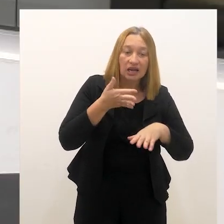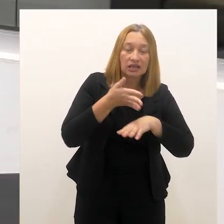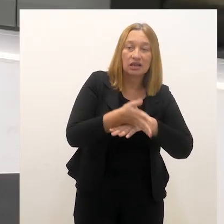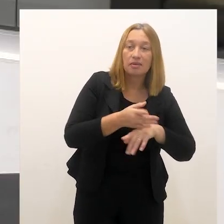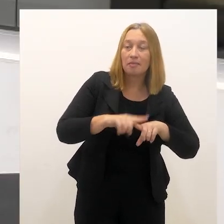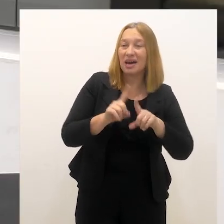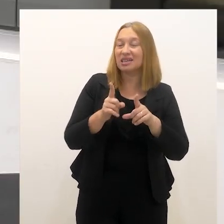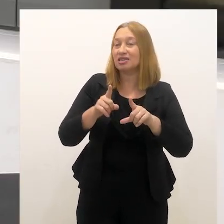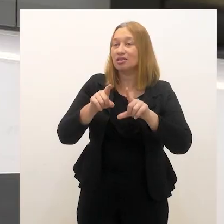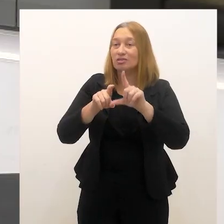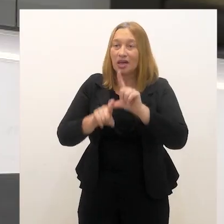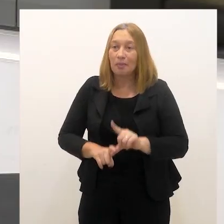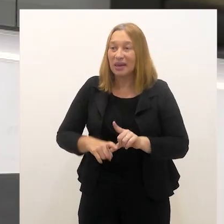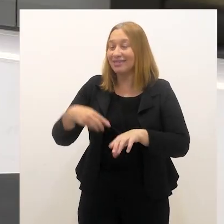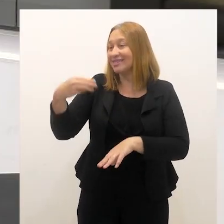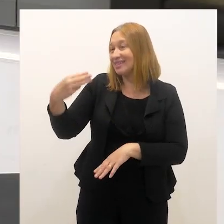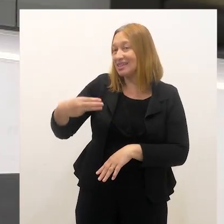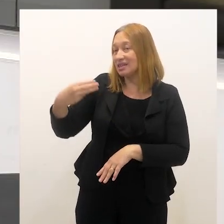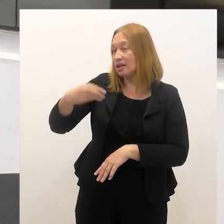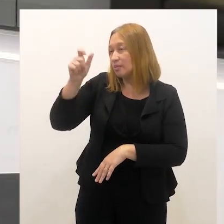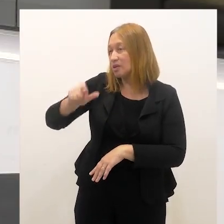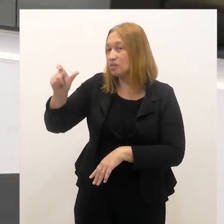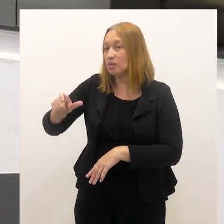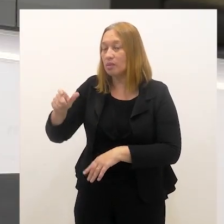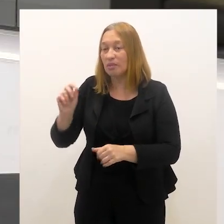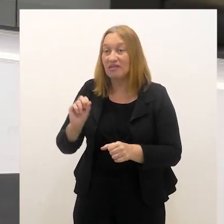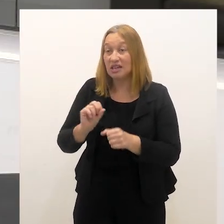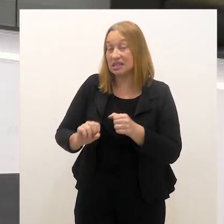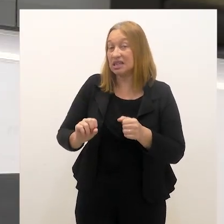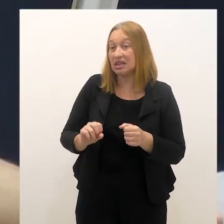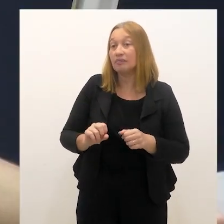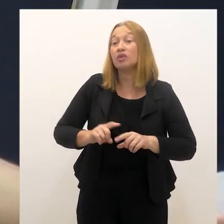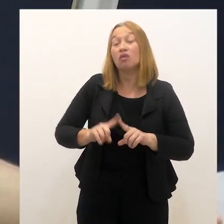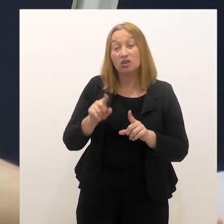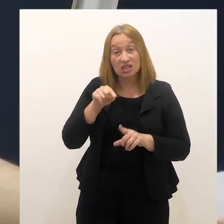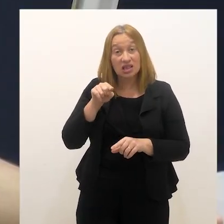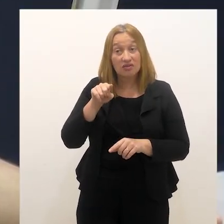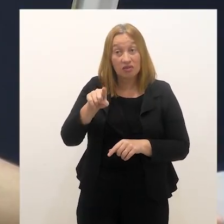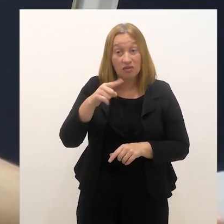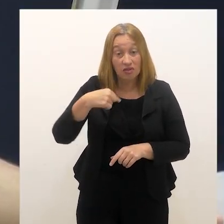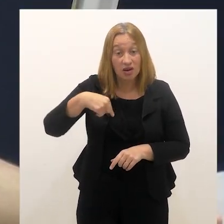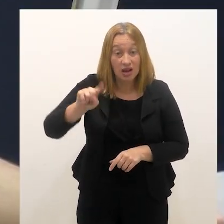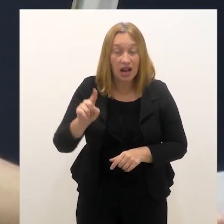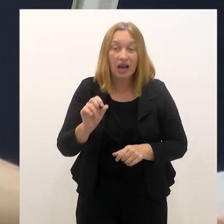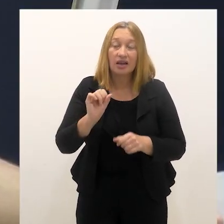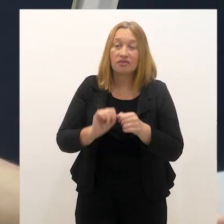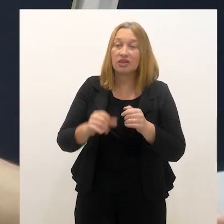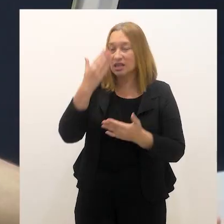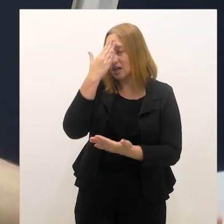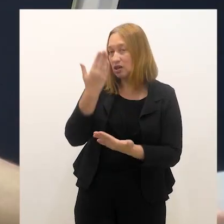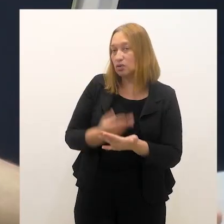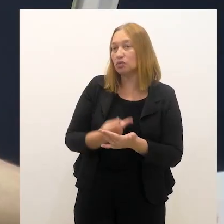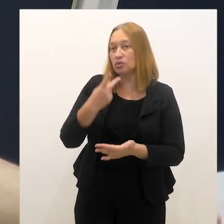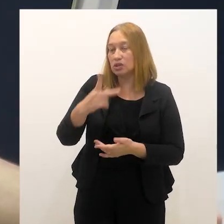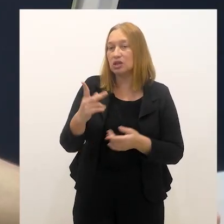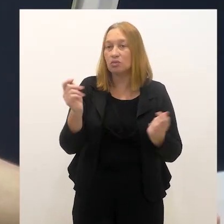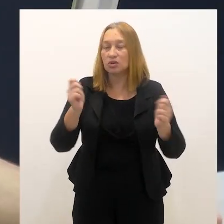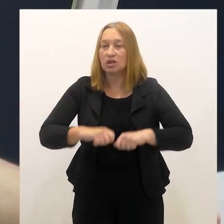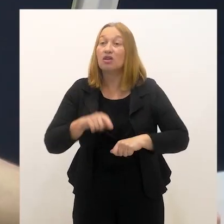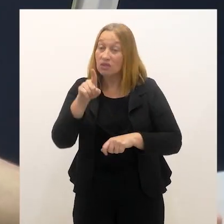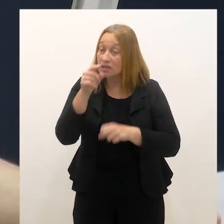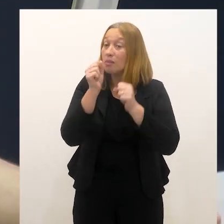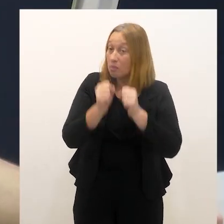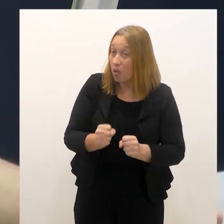não depende de terceiros para se realizar, né? Você foi lá e fez porque você acredita em você e